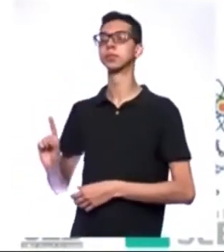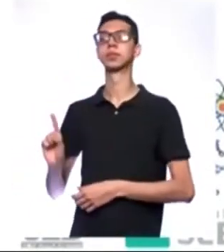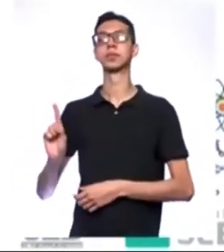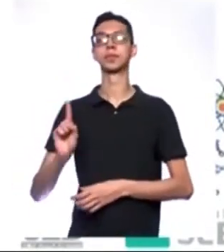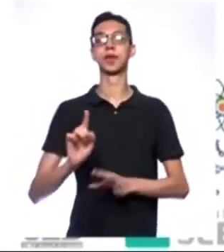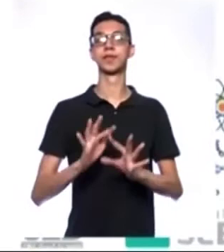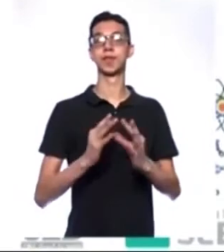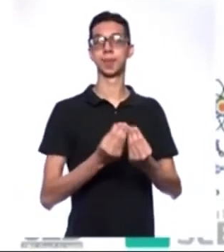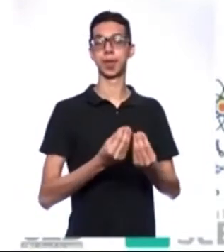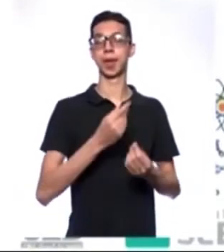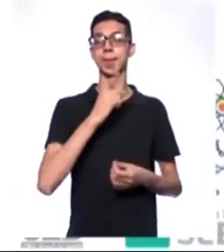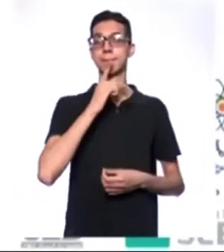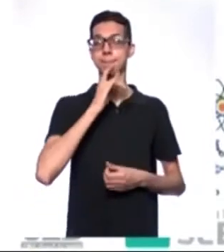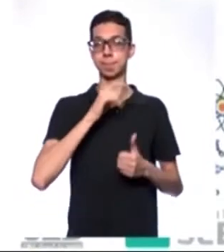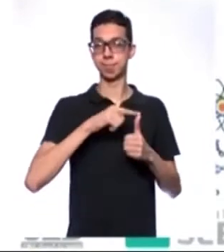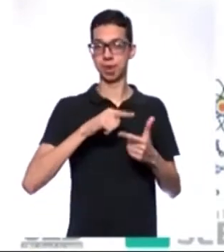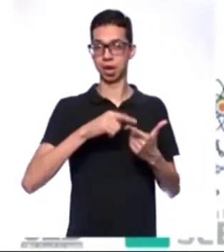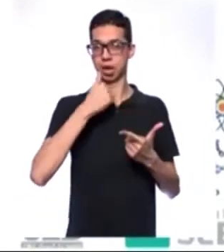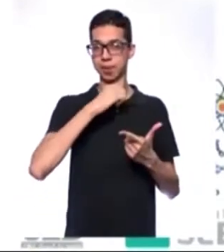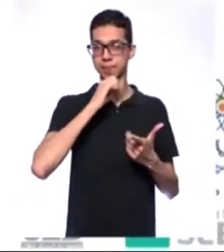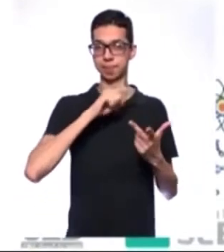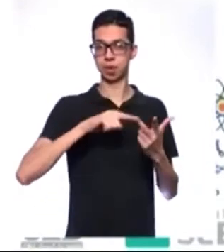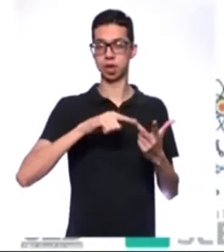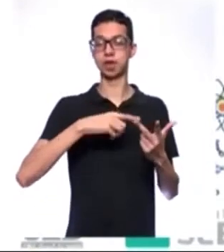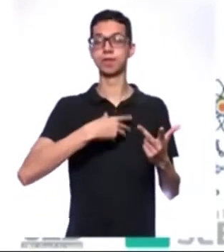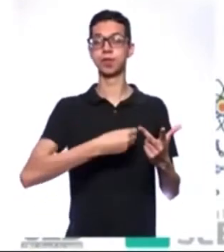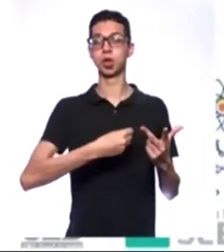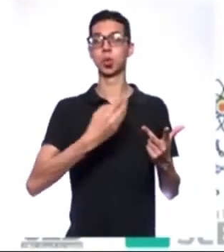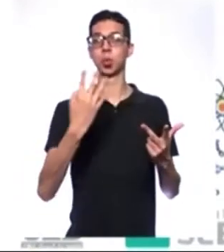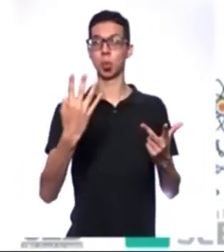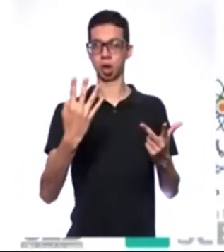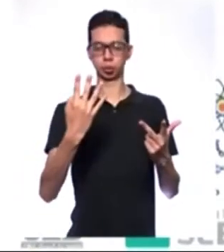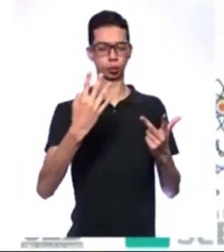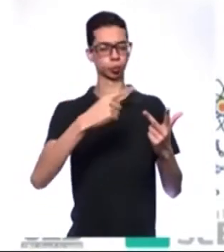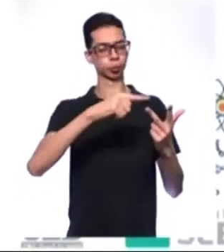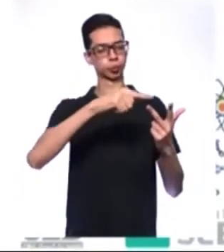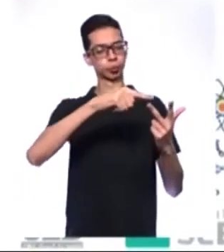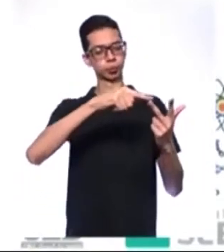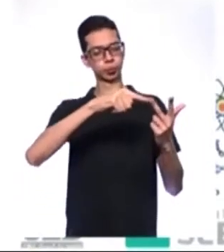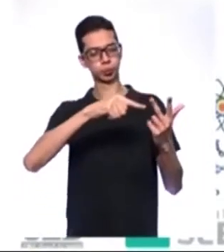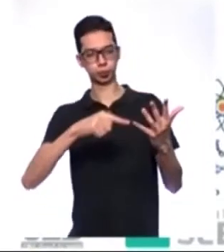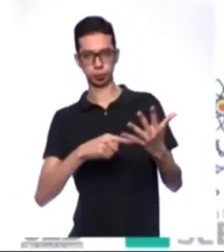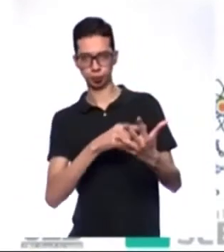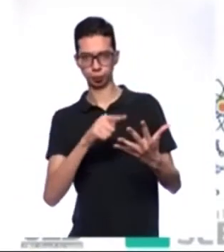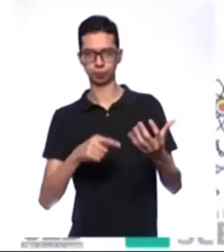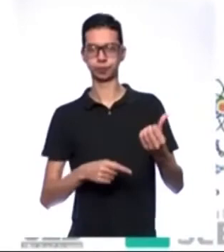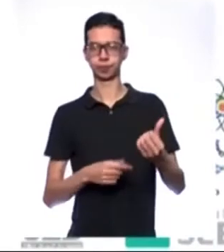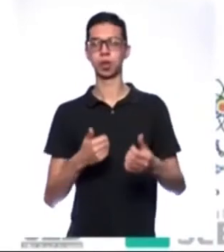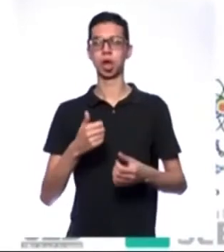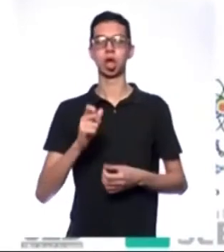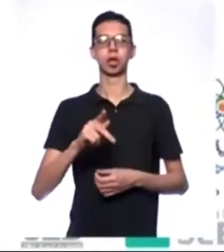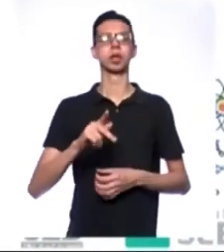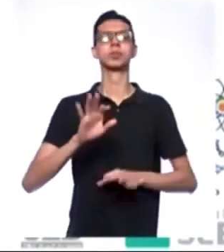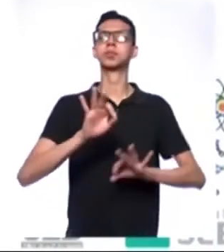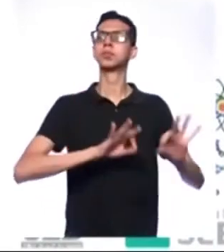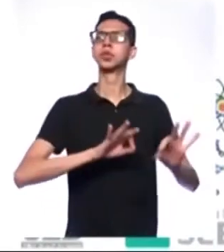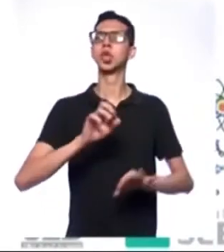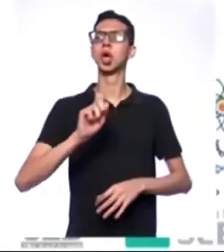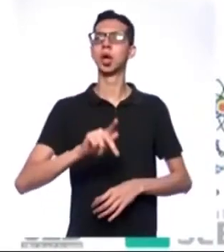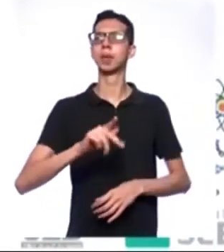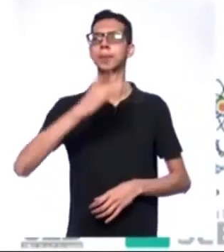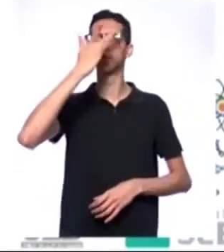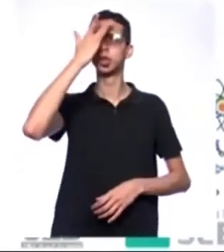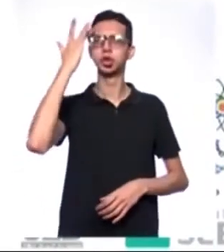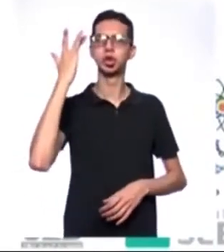mãe e quatro fininhos a beleza organizando as pessoas lado a lado e